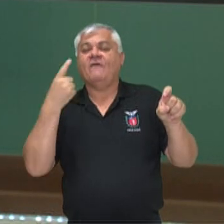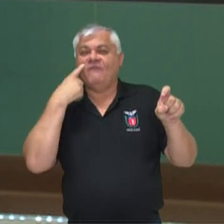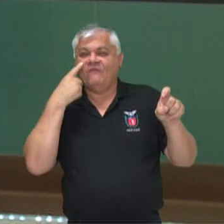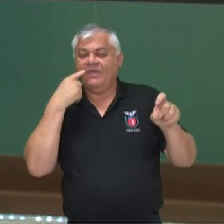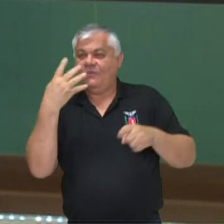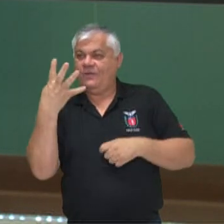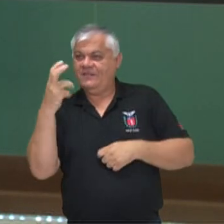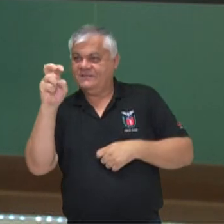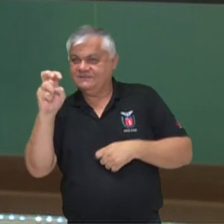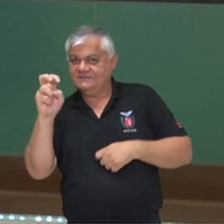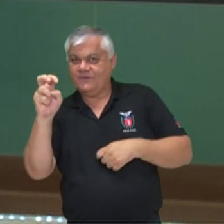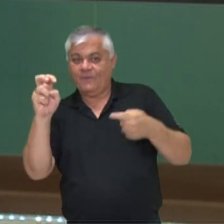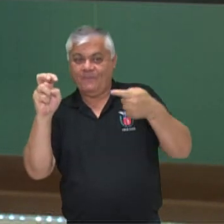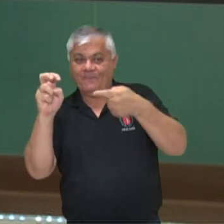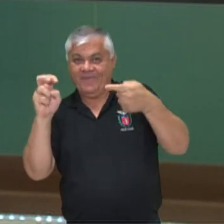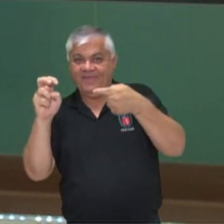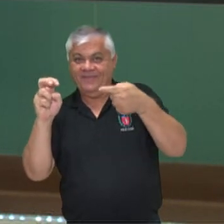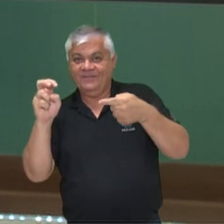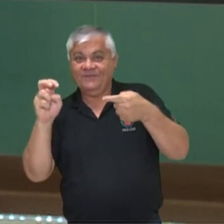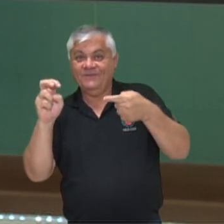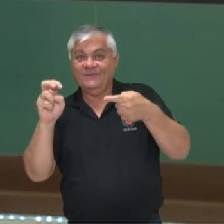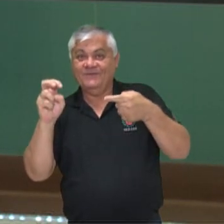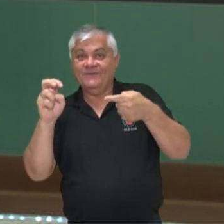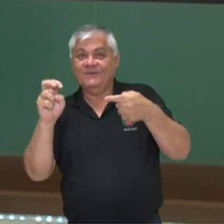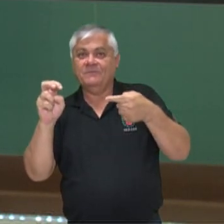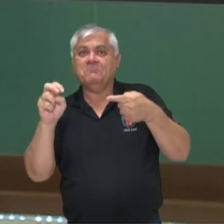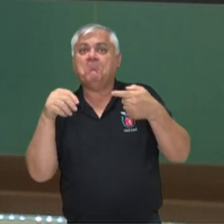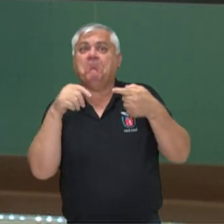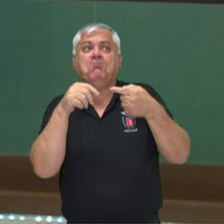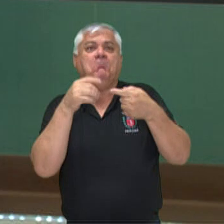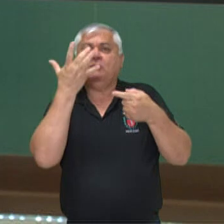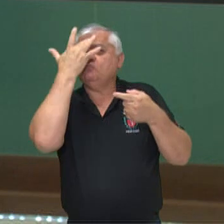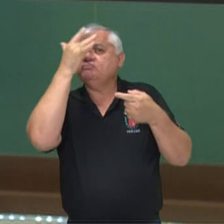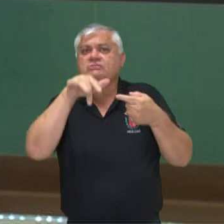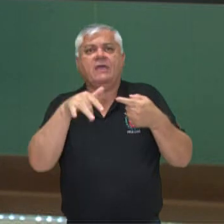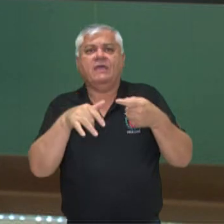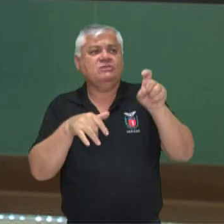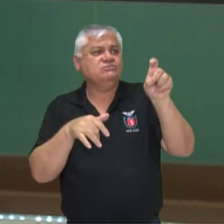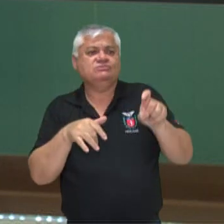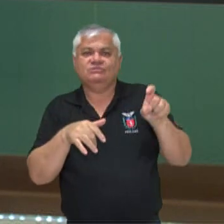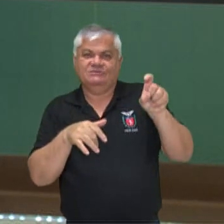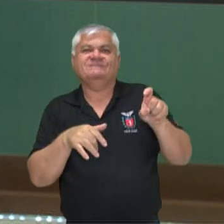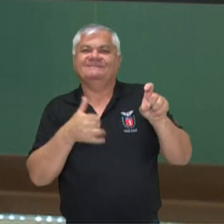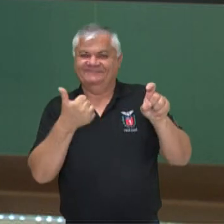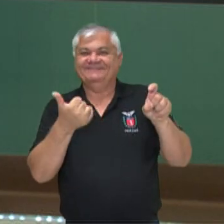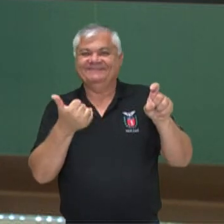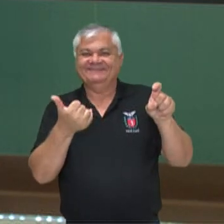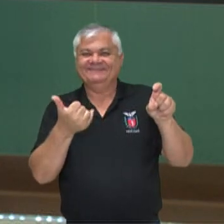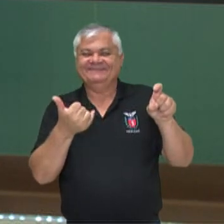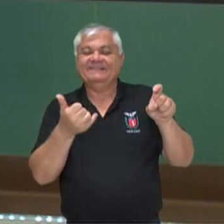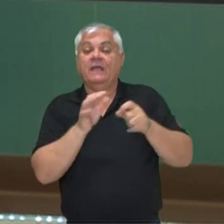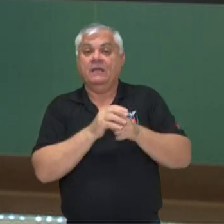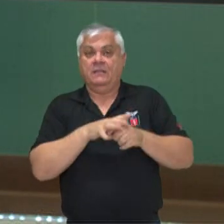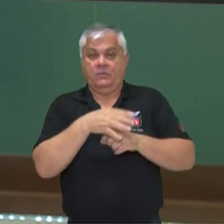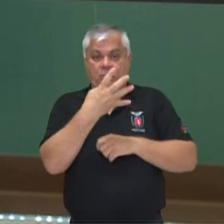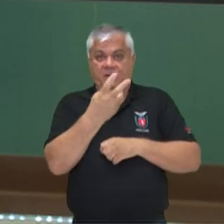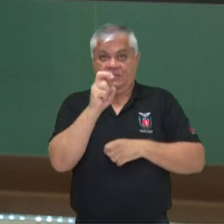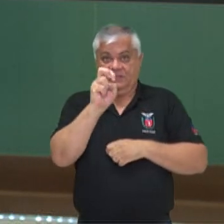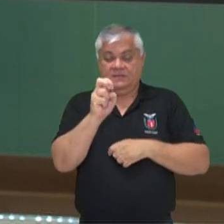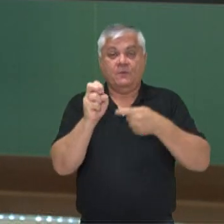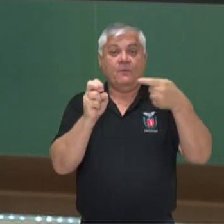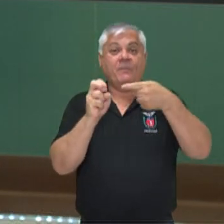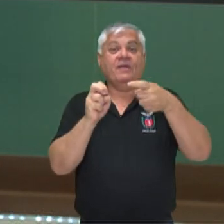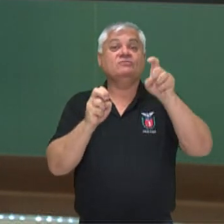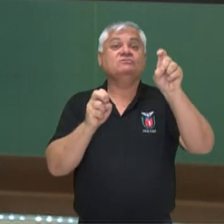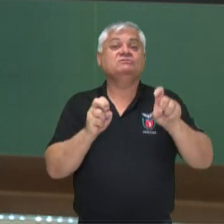pai e diminuir essa quantidade de anos. Só que eu não sei, né, quantos anos é. Então, por isso que é X. Então, qual a idade do pai